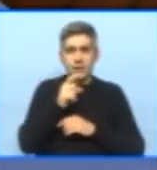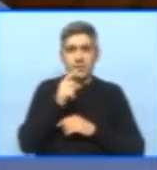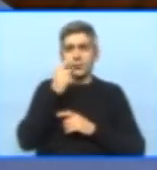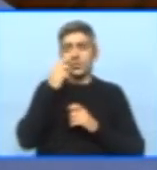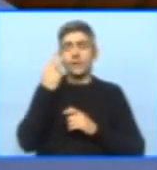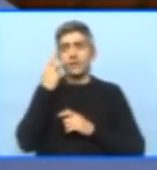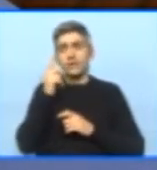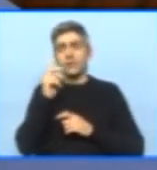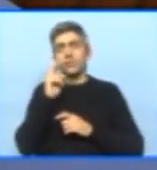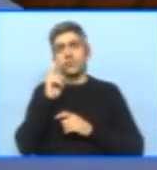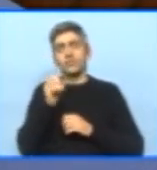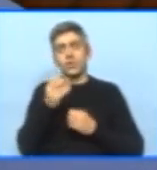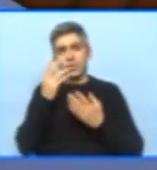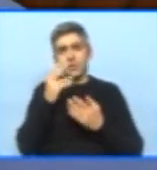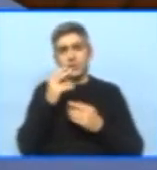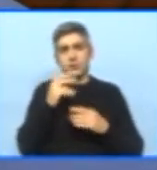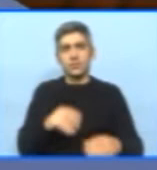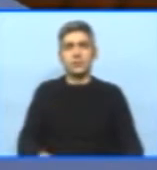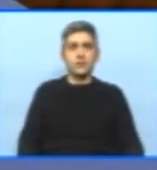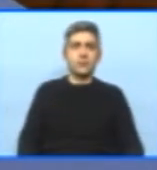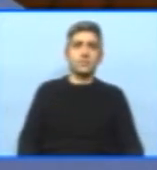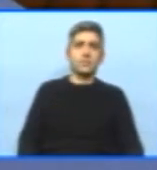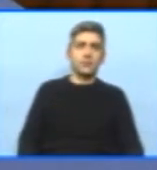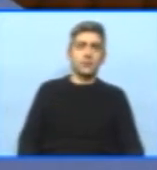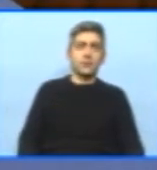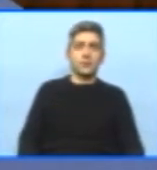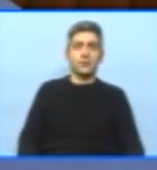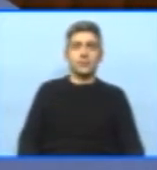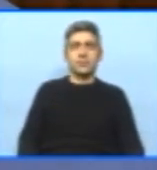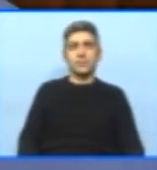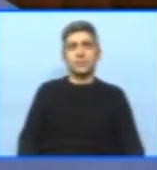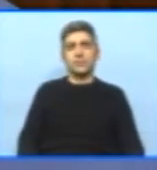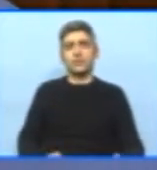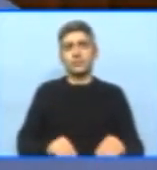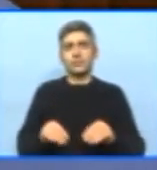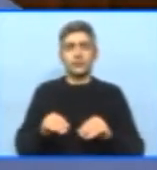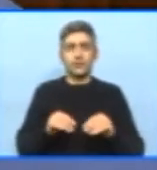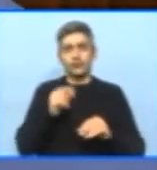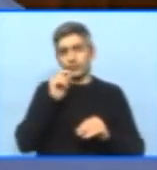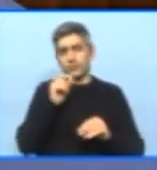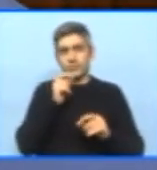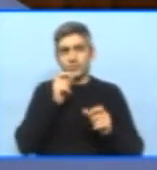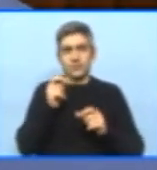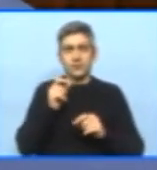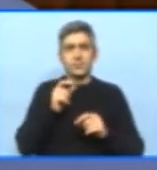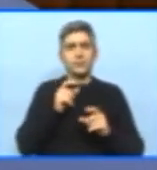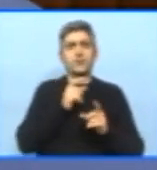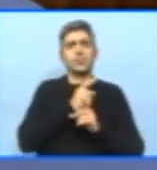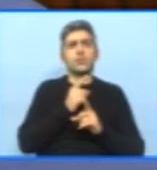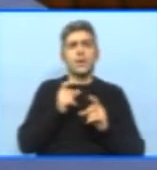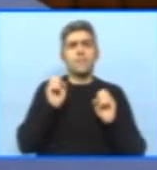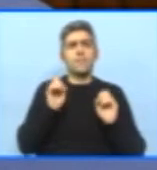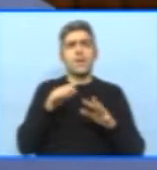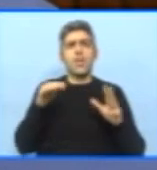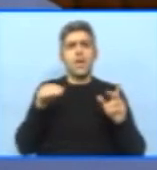viam passaram a ver. E, portanto, há aqui assim um pouco o jogo. Porquê do milagre? Porquê o milagre